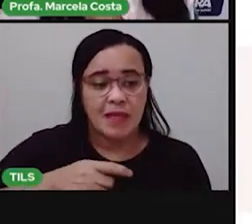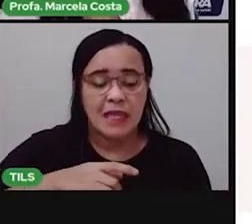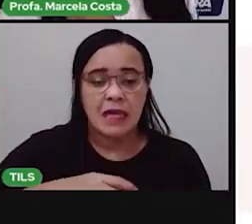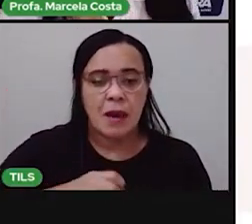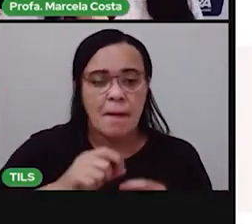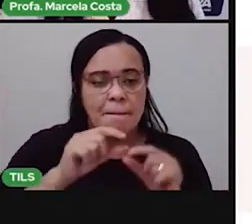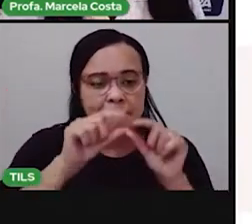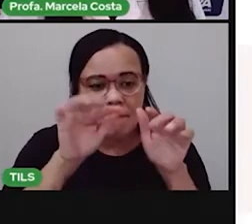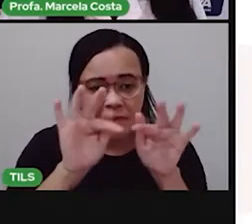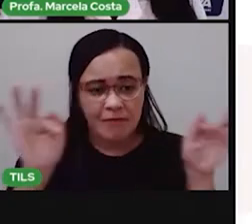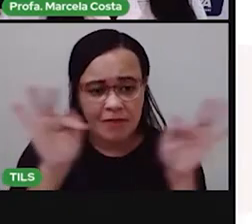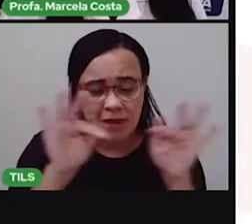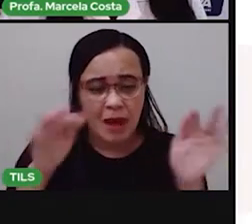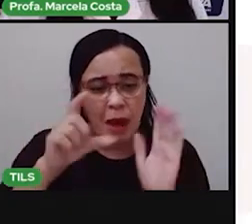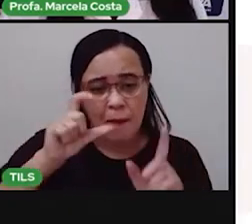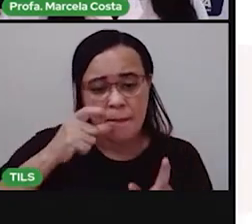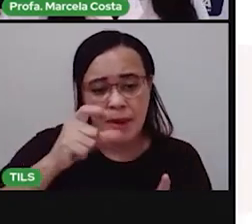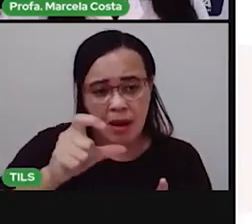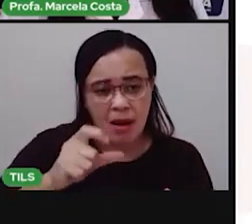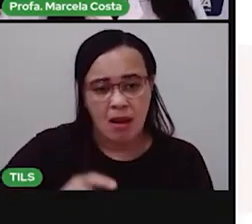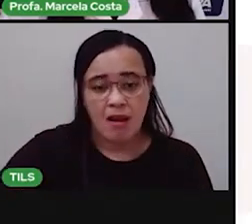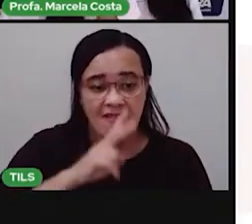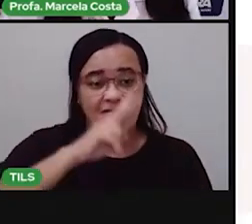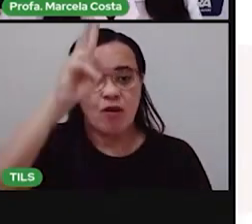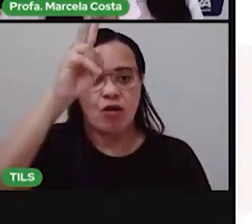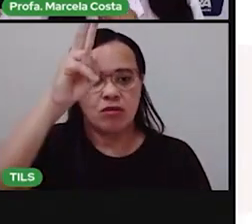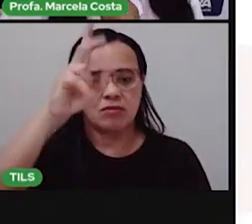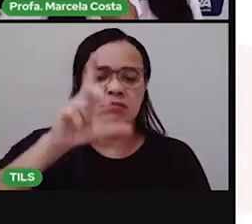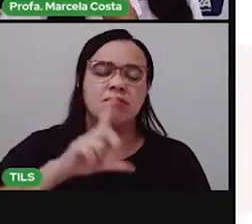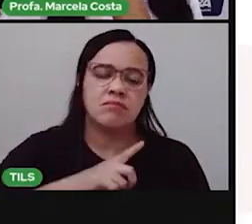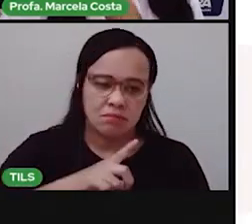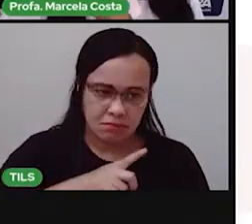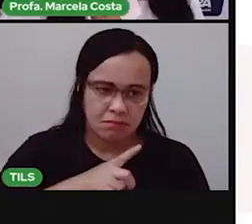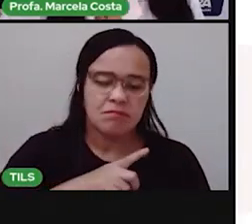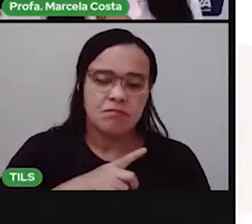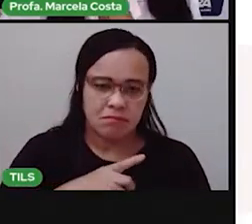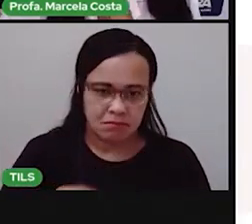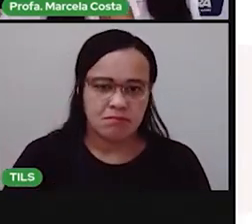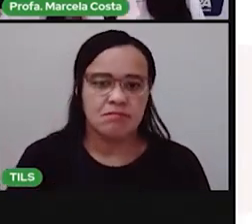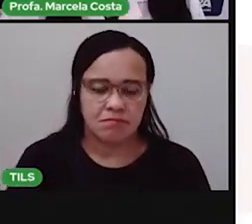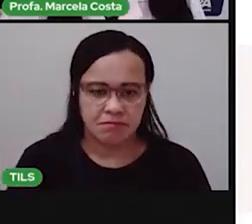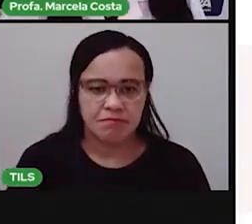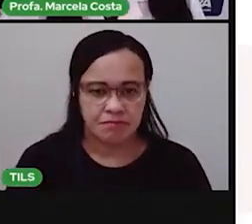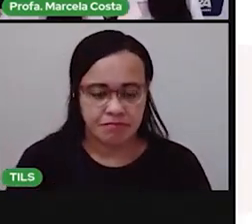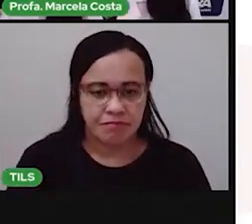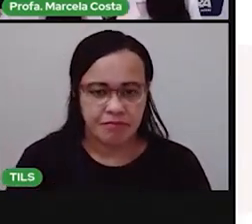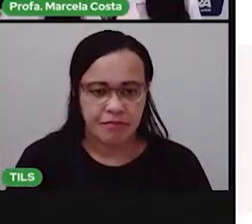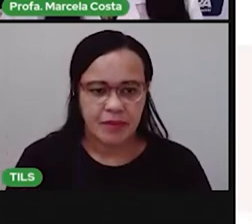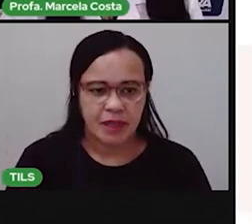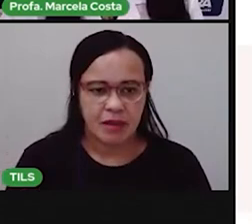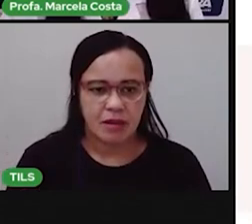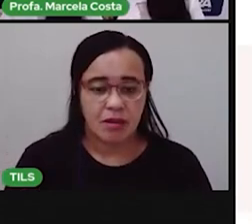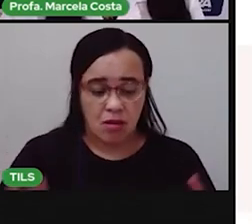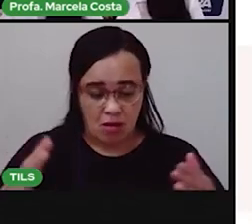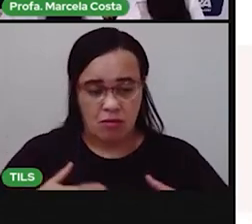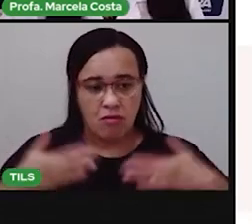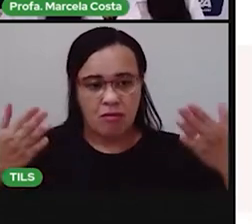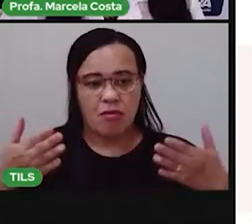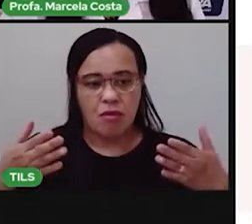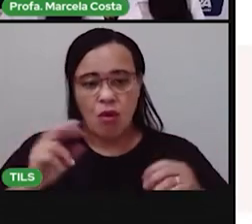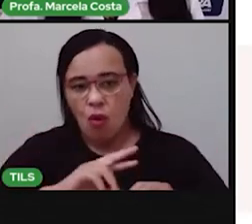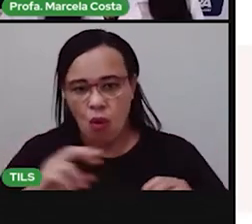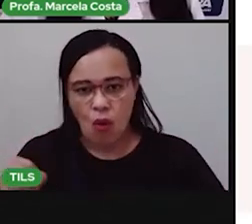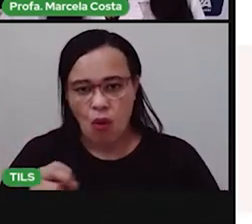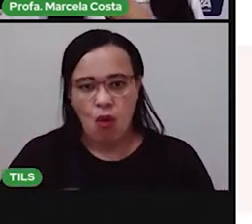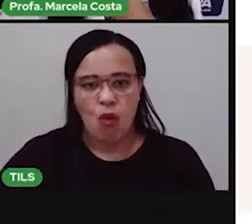aí, coloca a exclamação no final para dar essa comunicação altiva, imperativa, tá